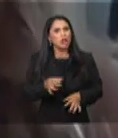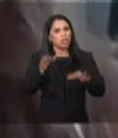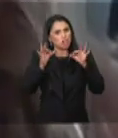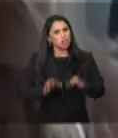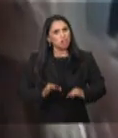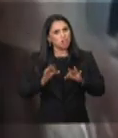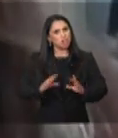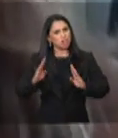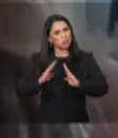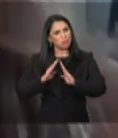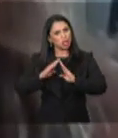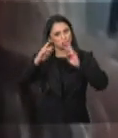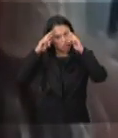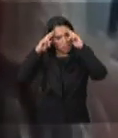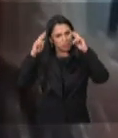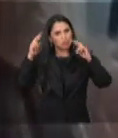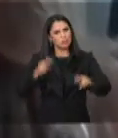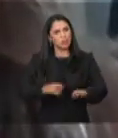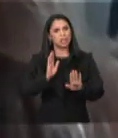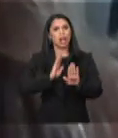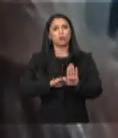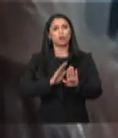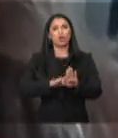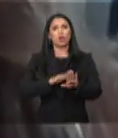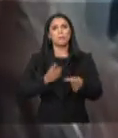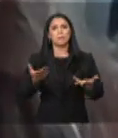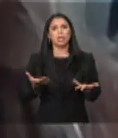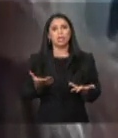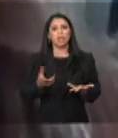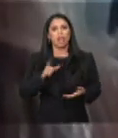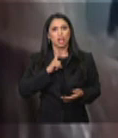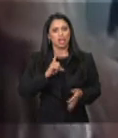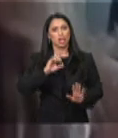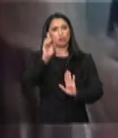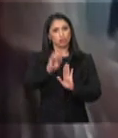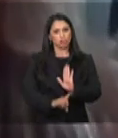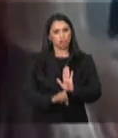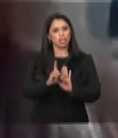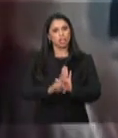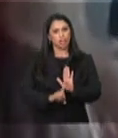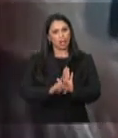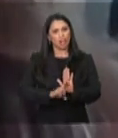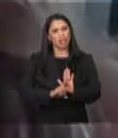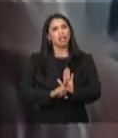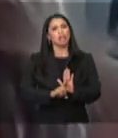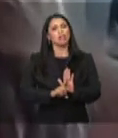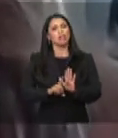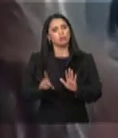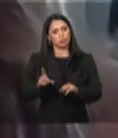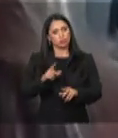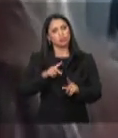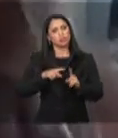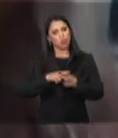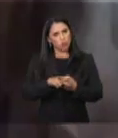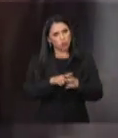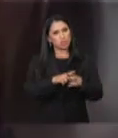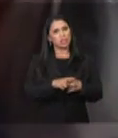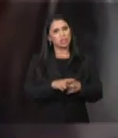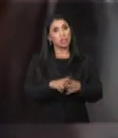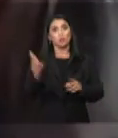respeito esse povo que é autonomia que é seus direitos reparados e esta reparação também é emergencial